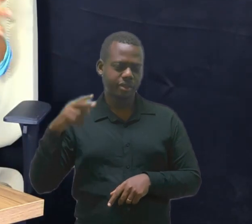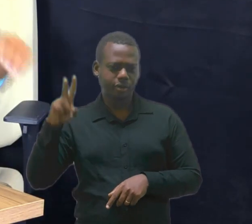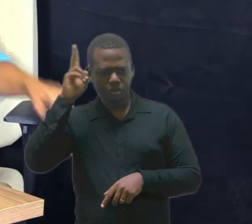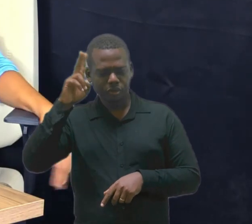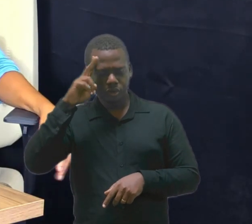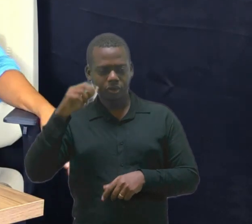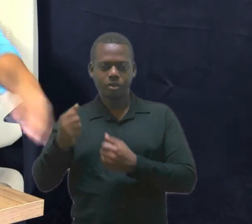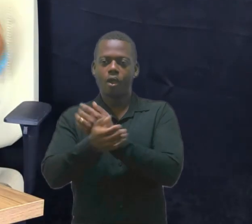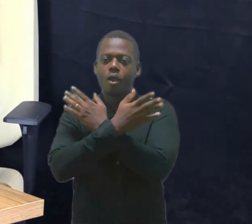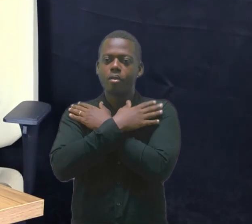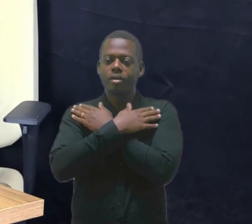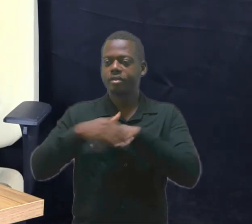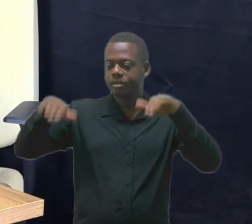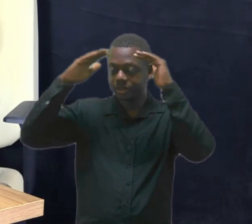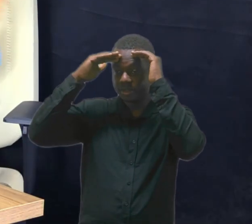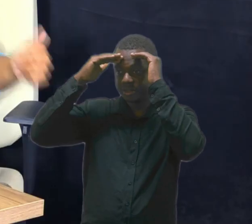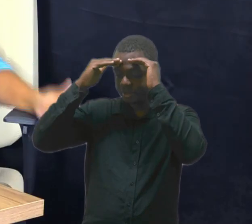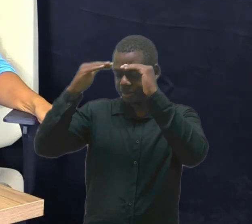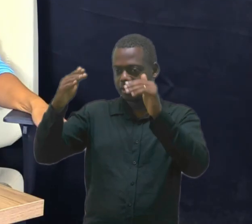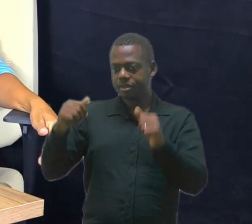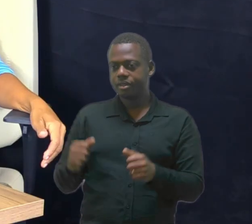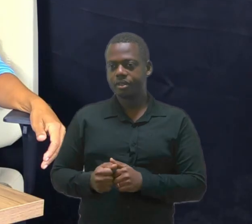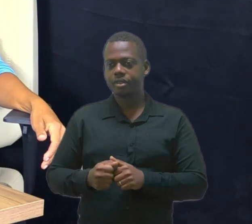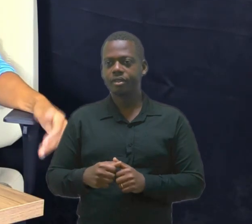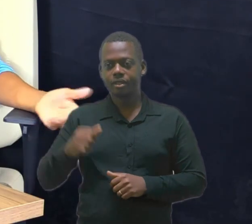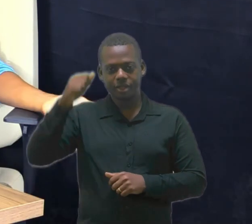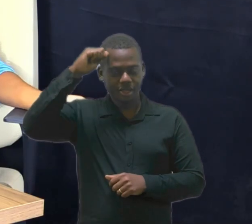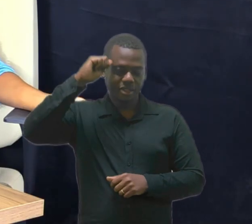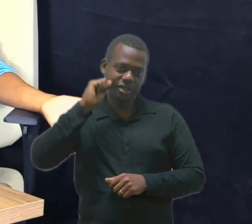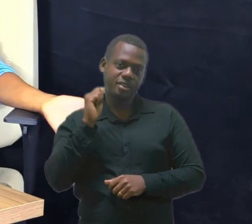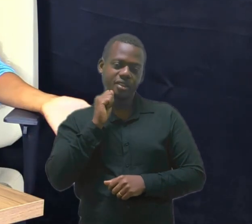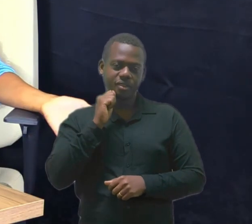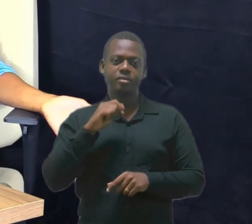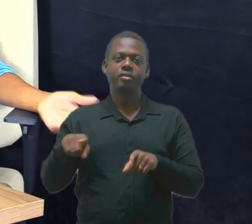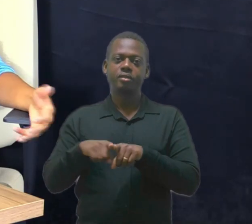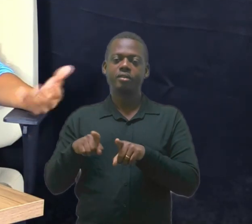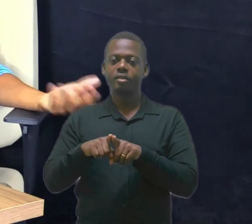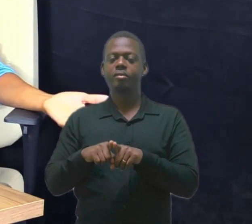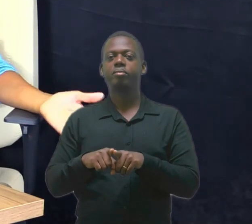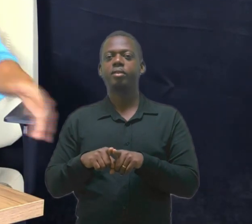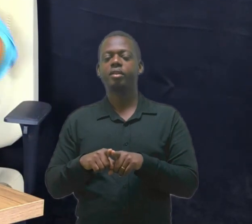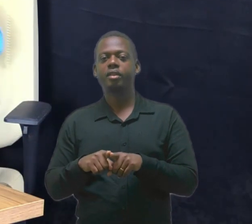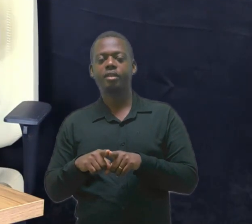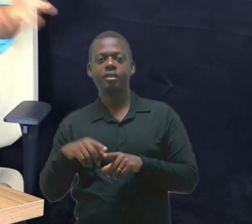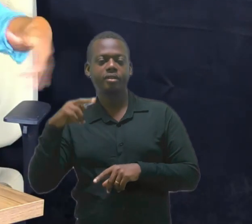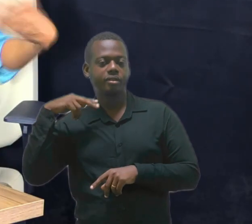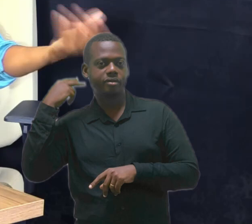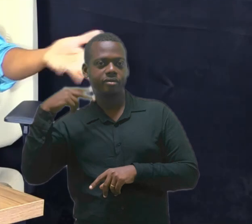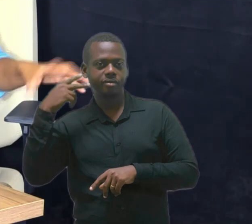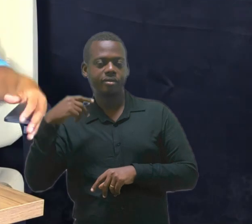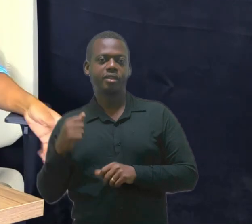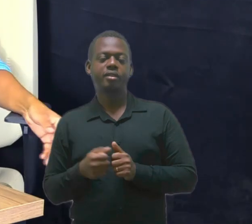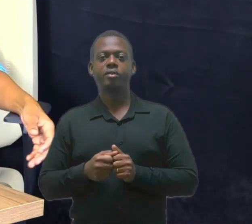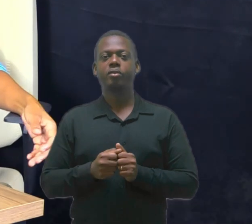história aí com Cangirana aí. Meu abraço, meu respeito a Cangirana. Né? A Dailton Caçambeiro também, que também teve, né, tem sinal,